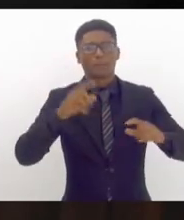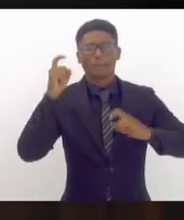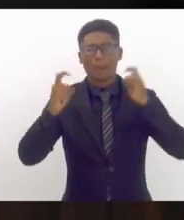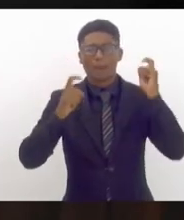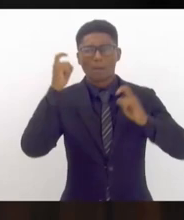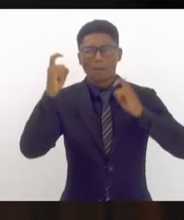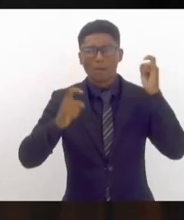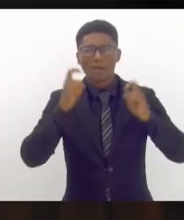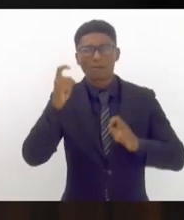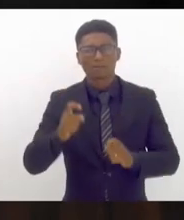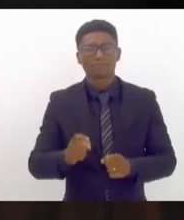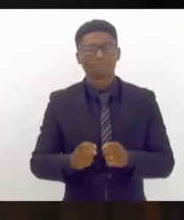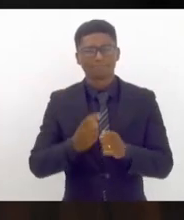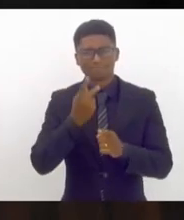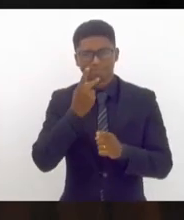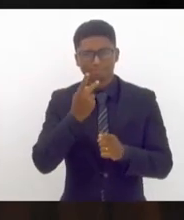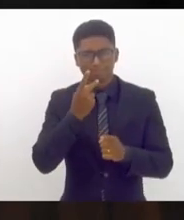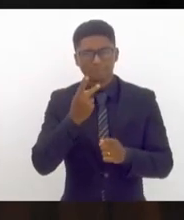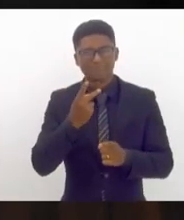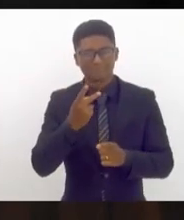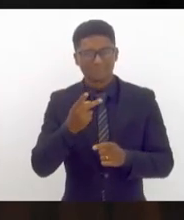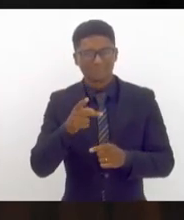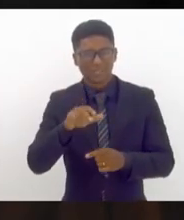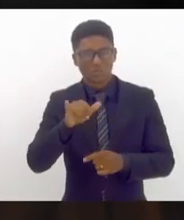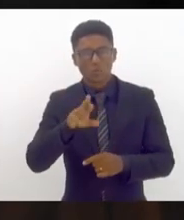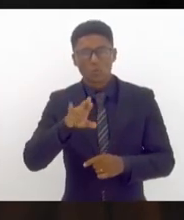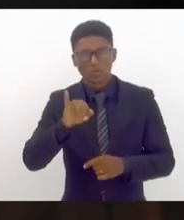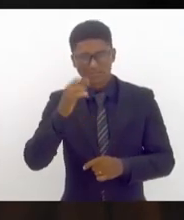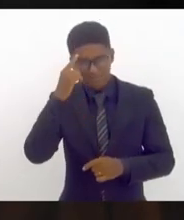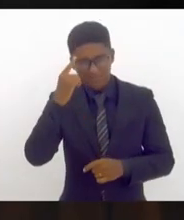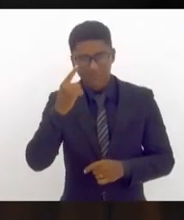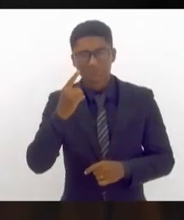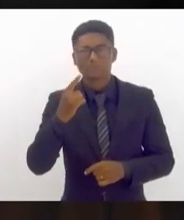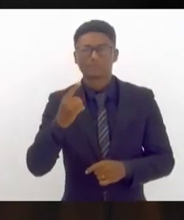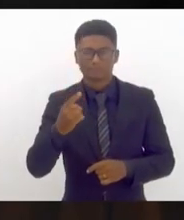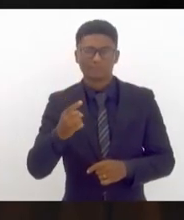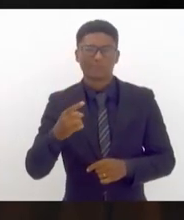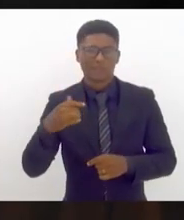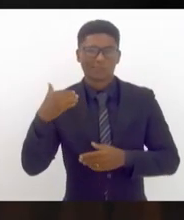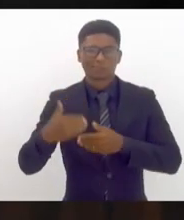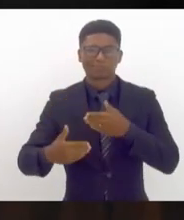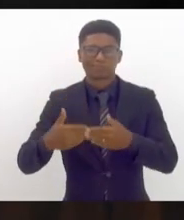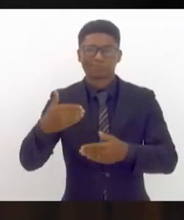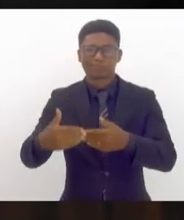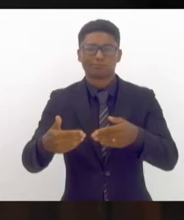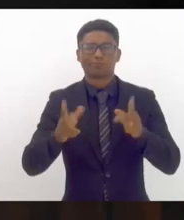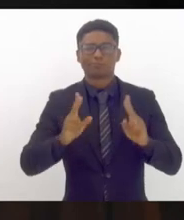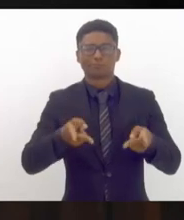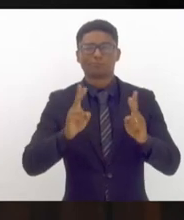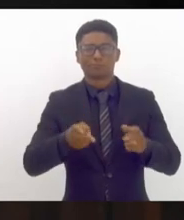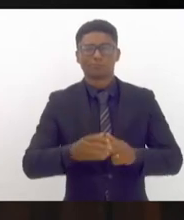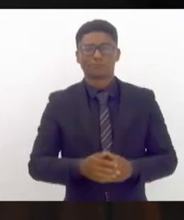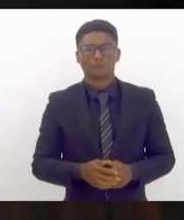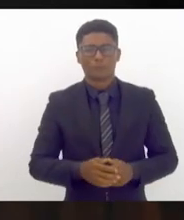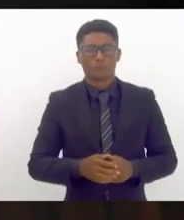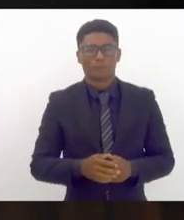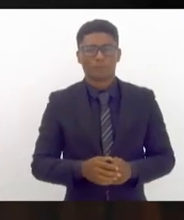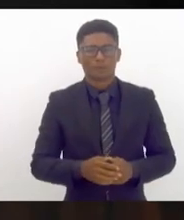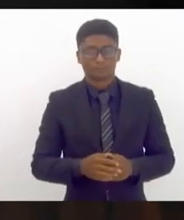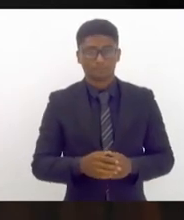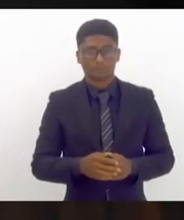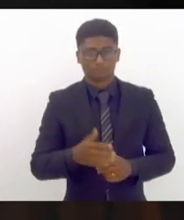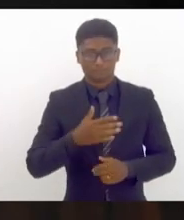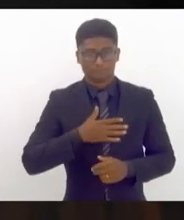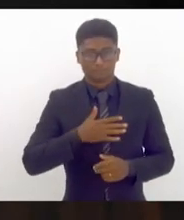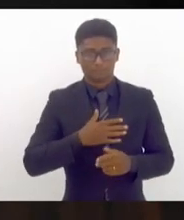bem dito aqui, deputado Yuri, são recorrentes. E o meu partido, através de uma